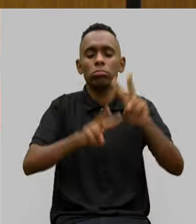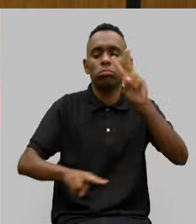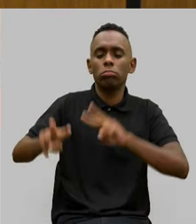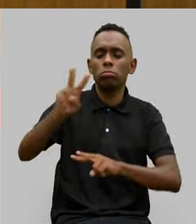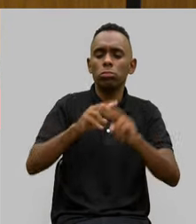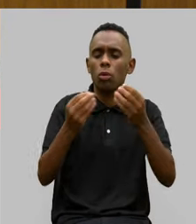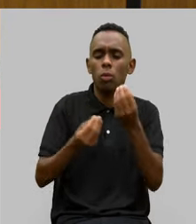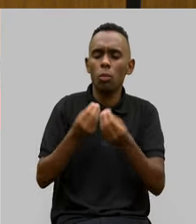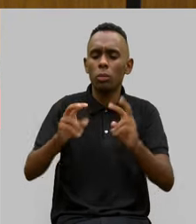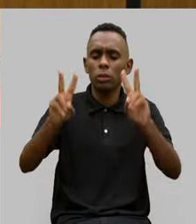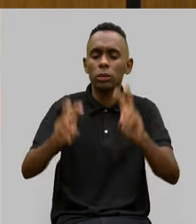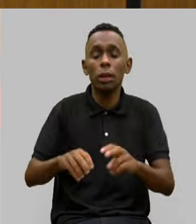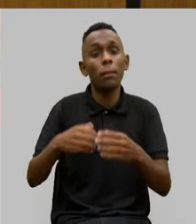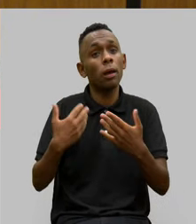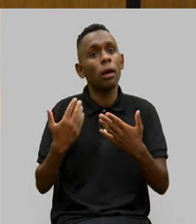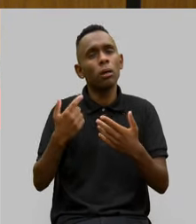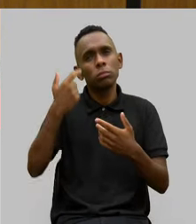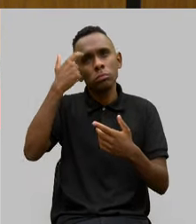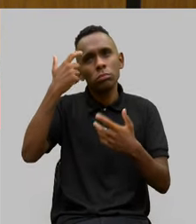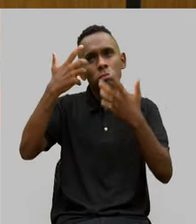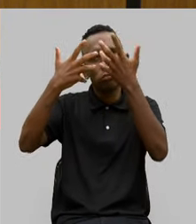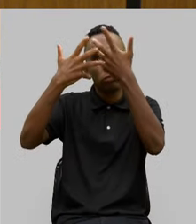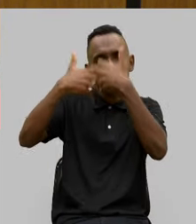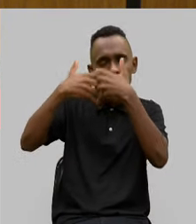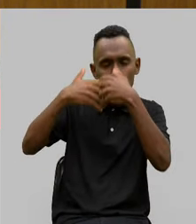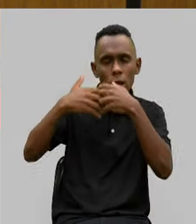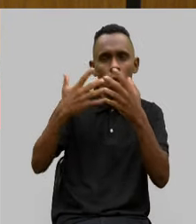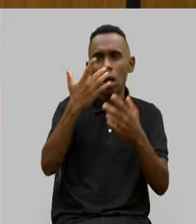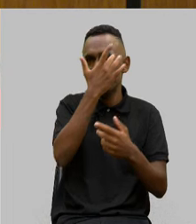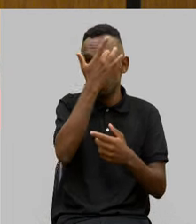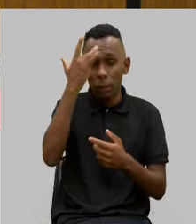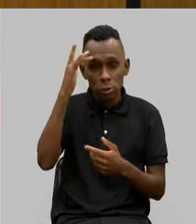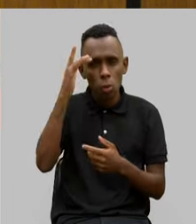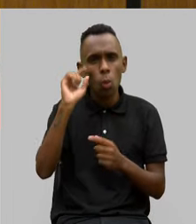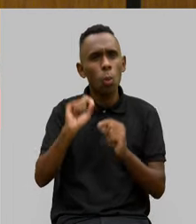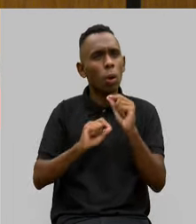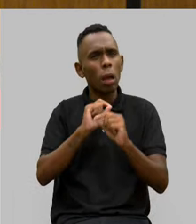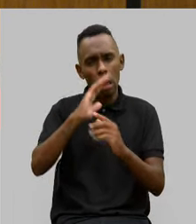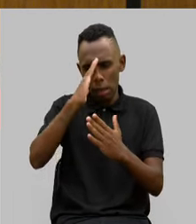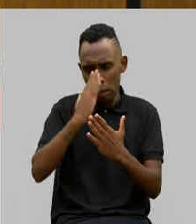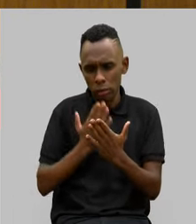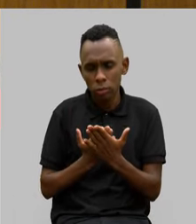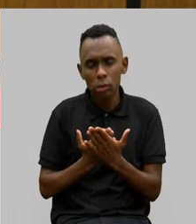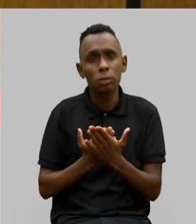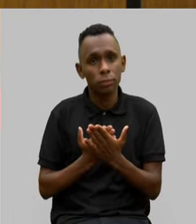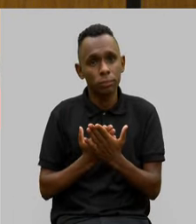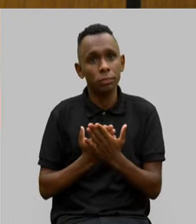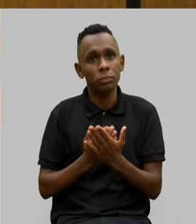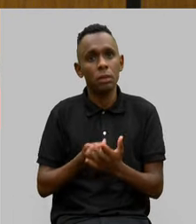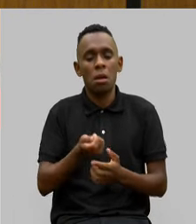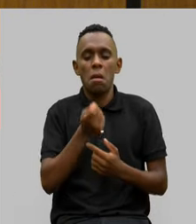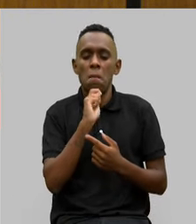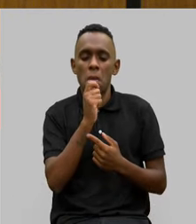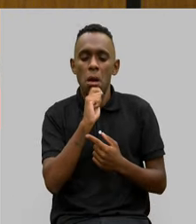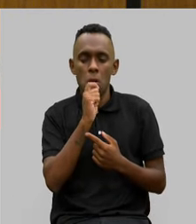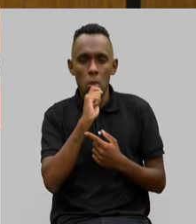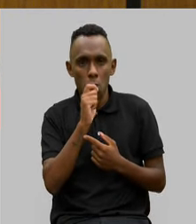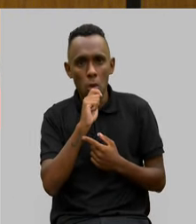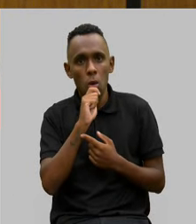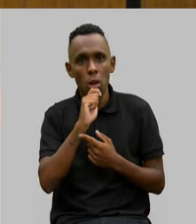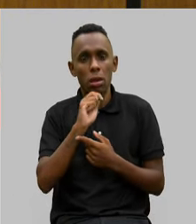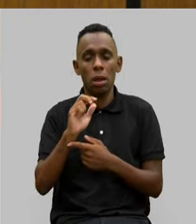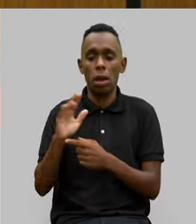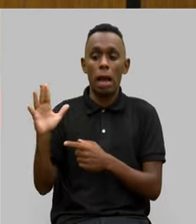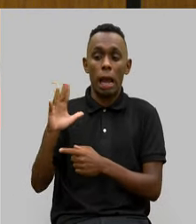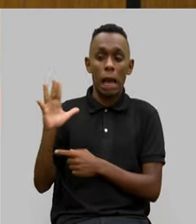disso Isso vai criando no Imaginário das pessoas a ideia de que a maconha a cannabis